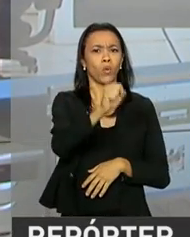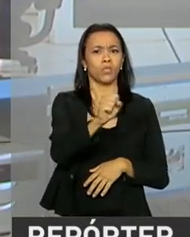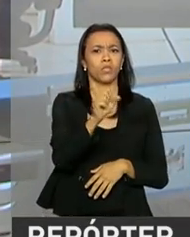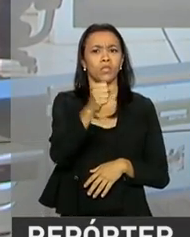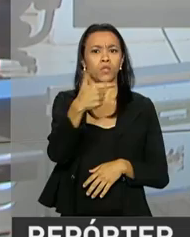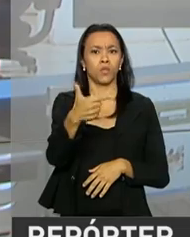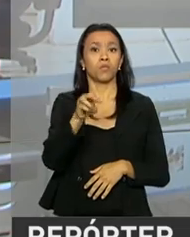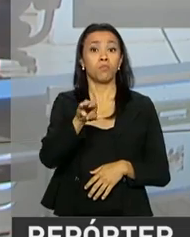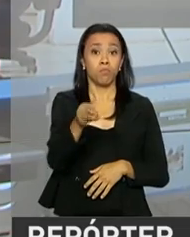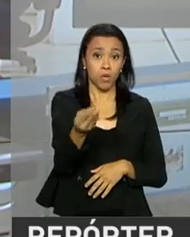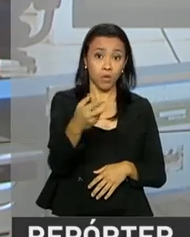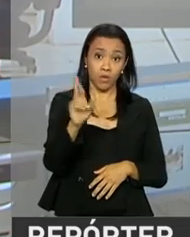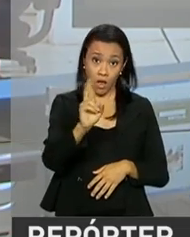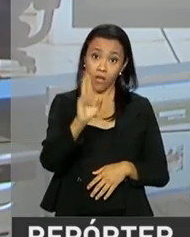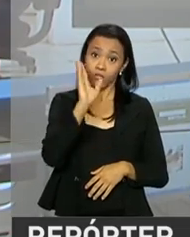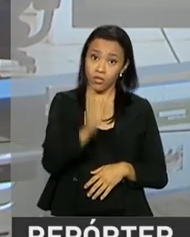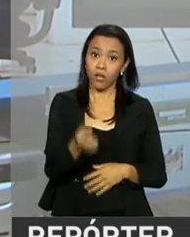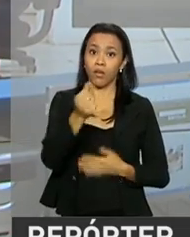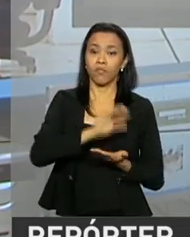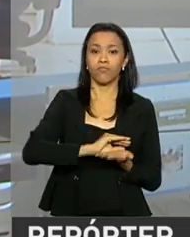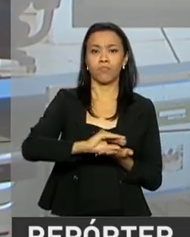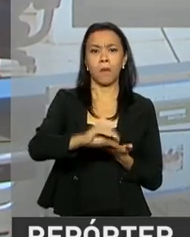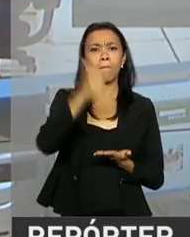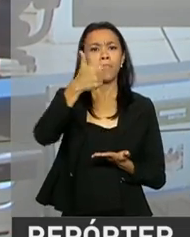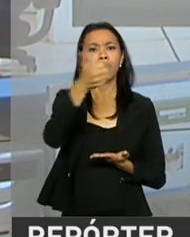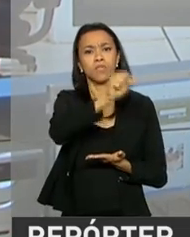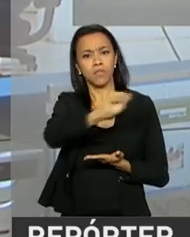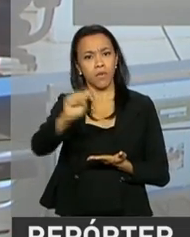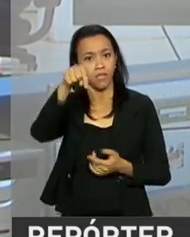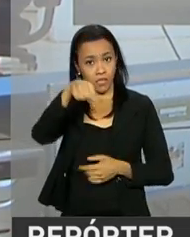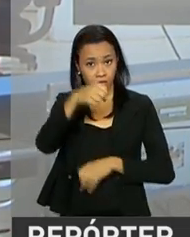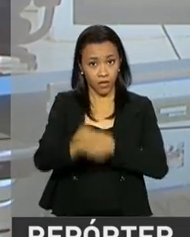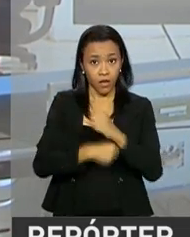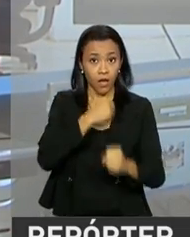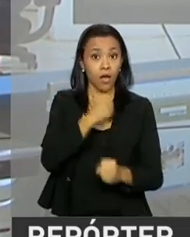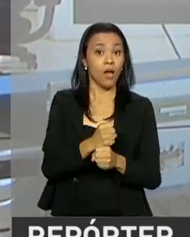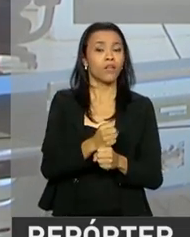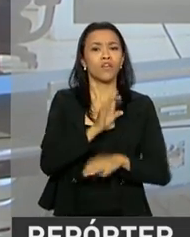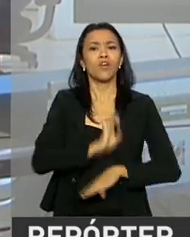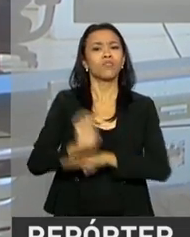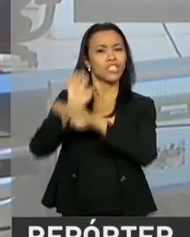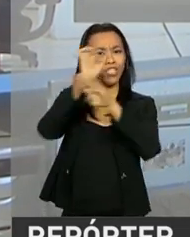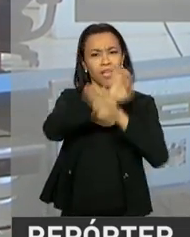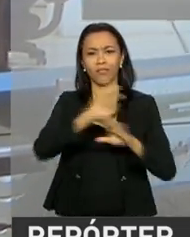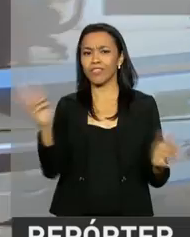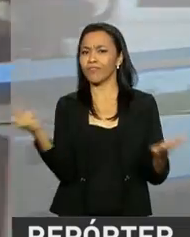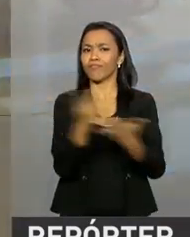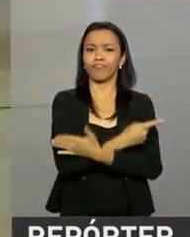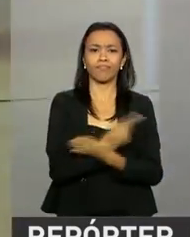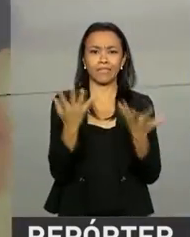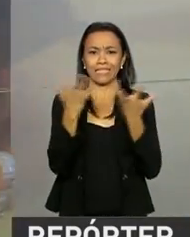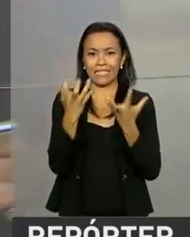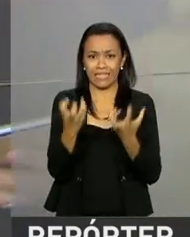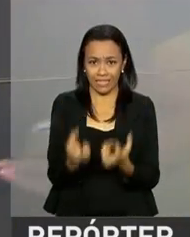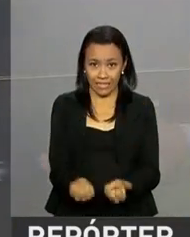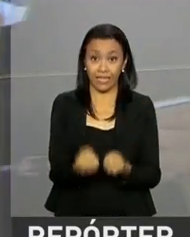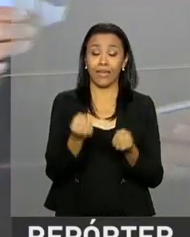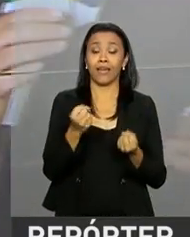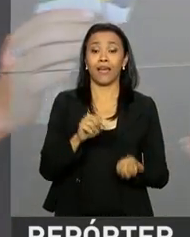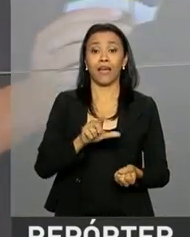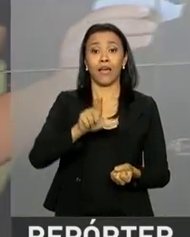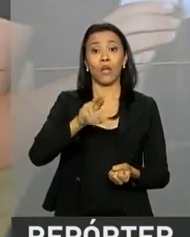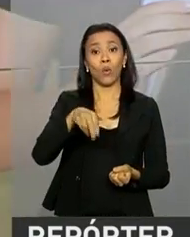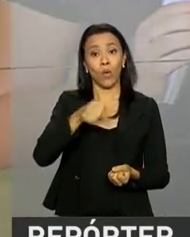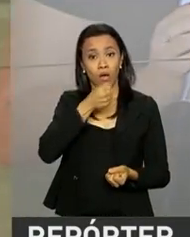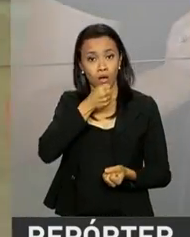882 milhões de reais foram destinados no primeiro semestre deste ano a estados afetados pela seca. E a repórter Luana Karen tem